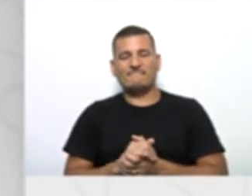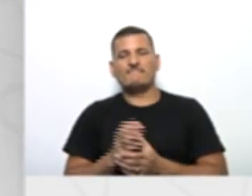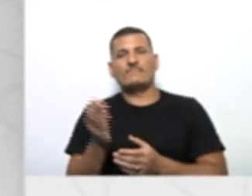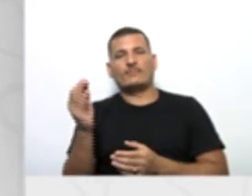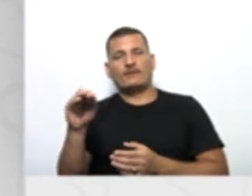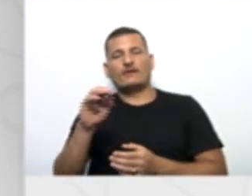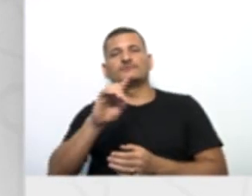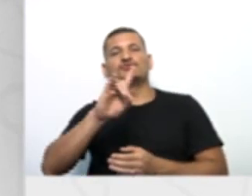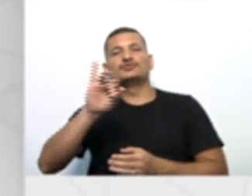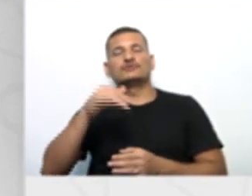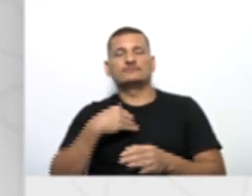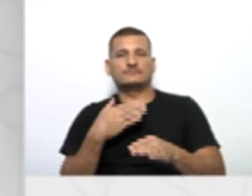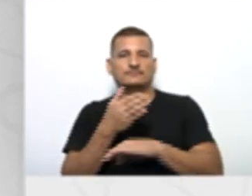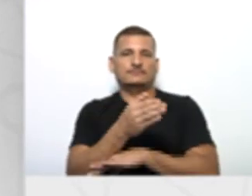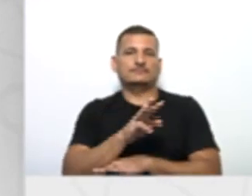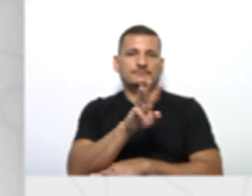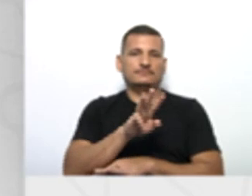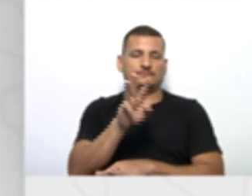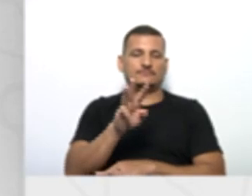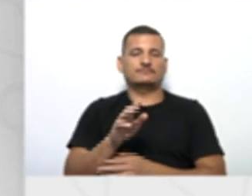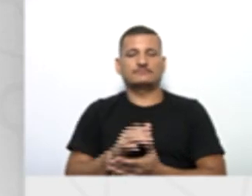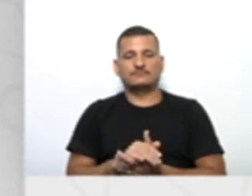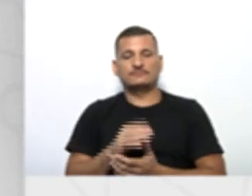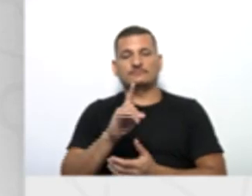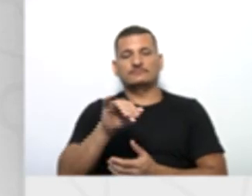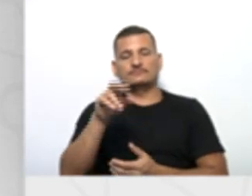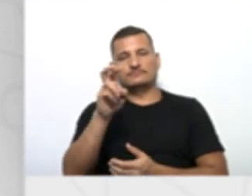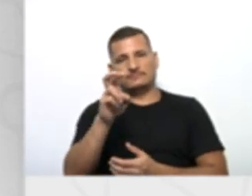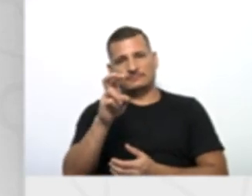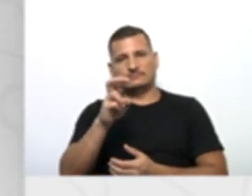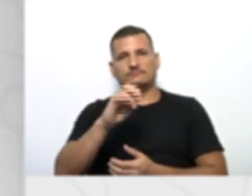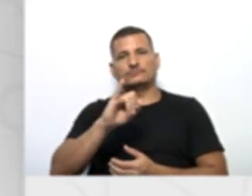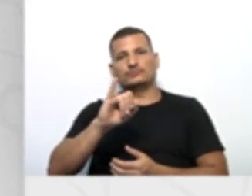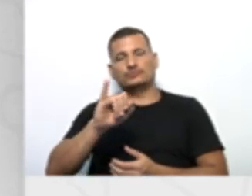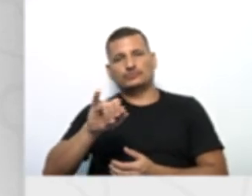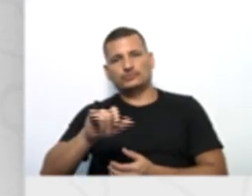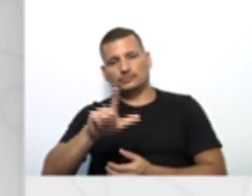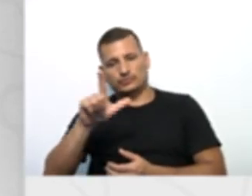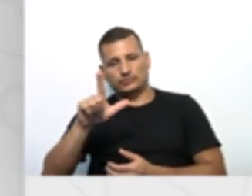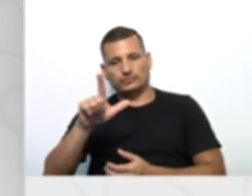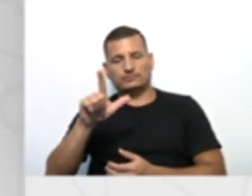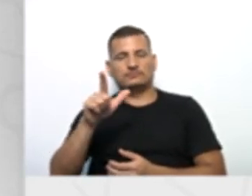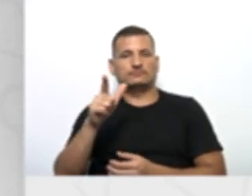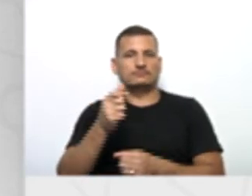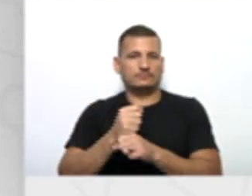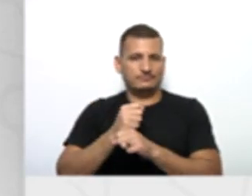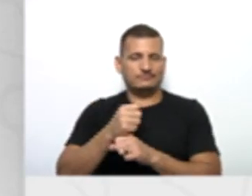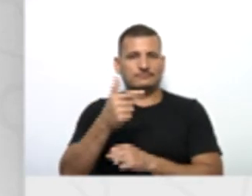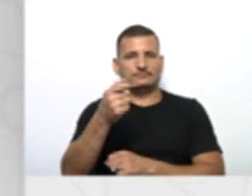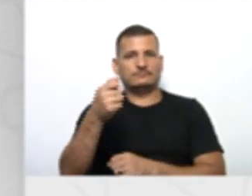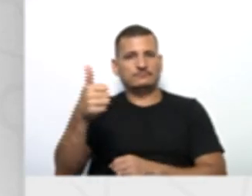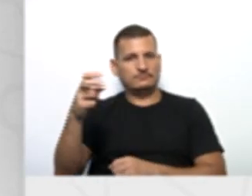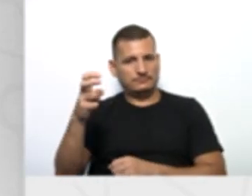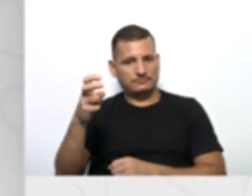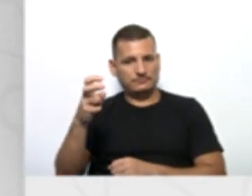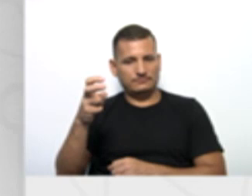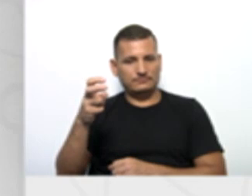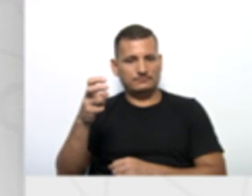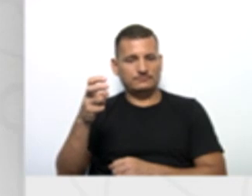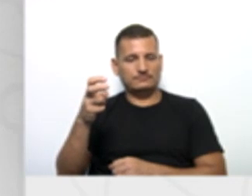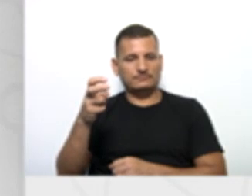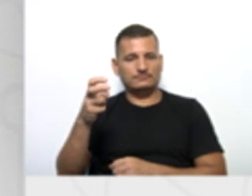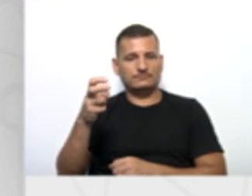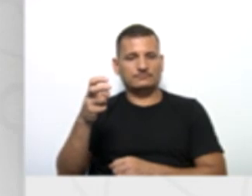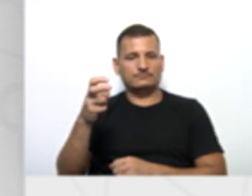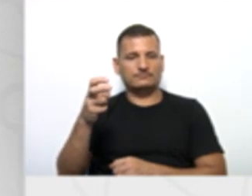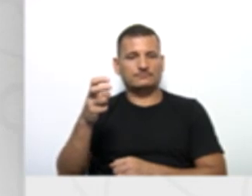acesso, acesso em 5, o mês é abreviado e o ano. Eu tenho que colocar esses dois elementos e eu tenho que